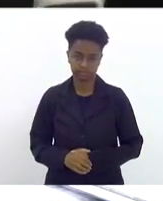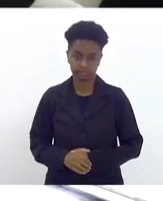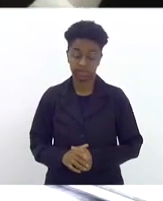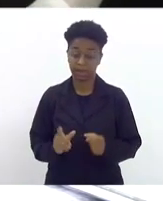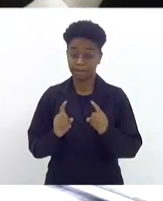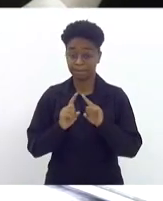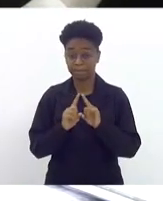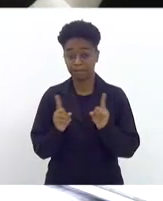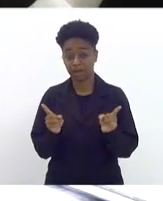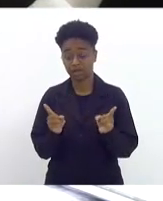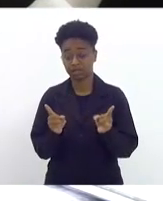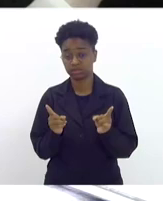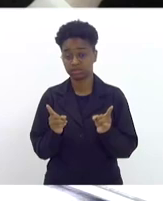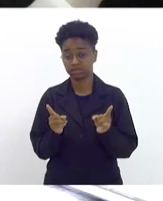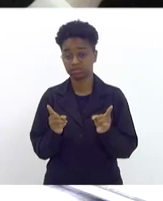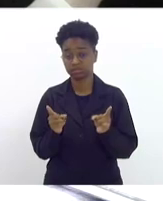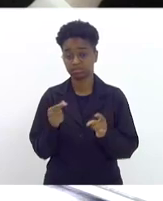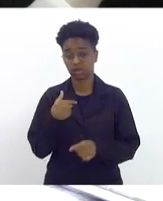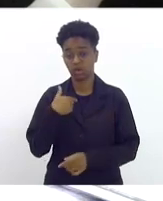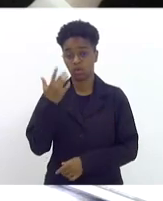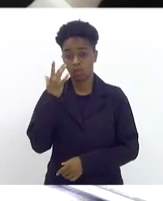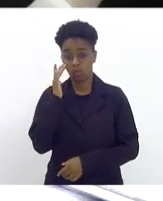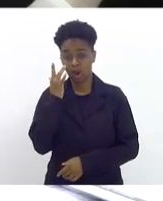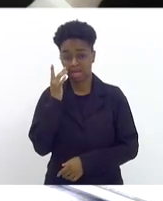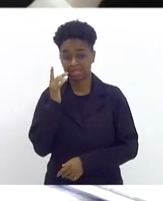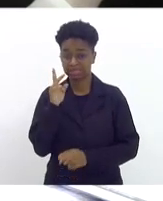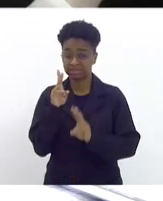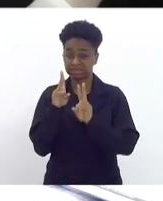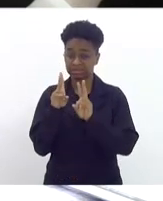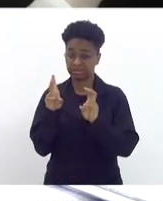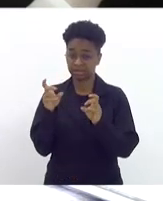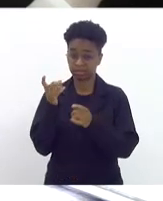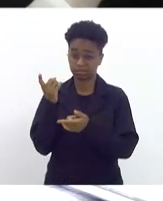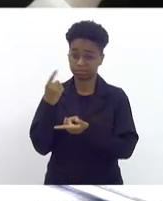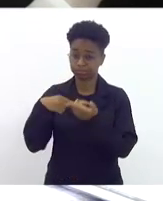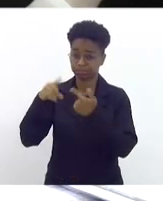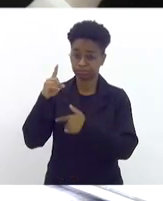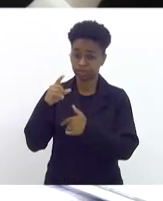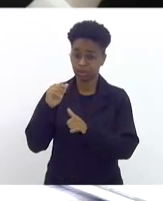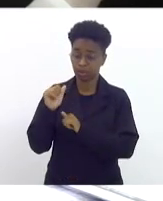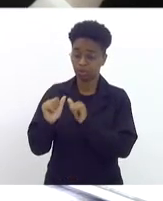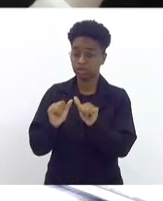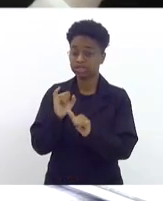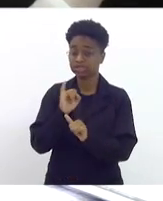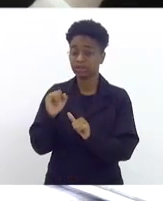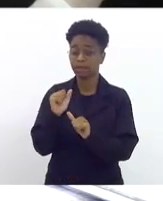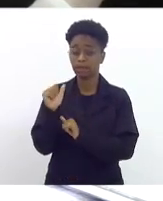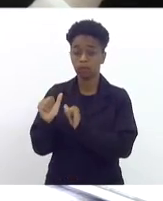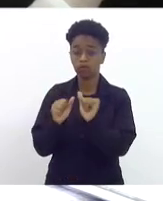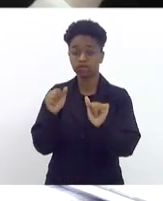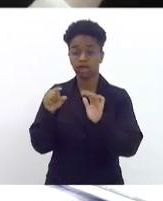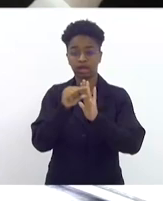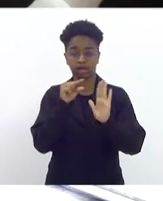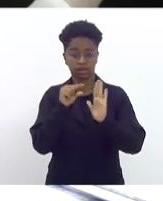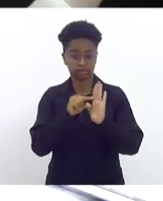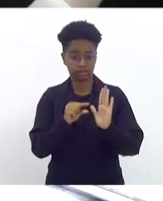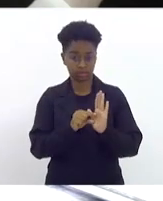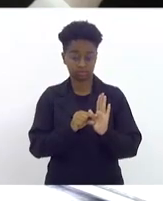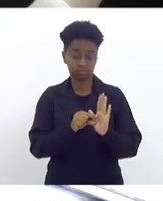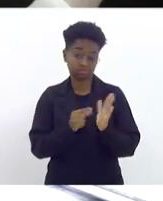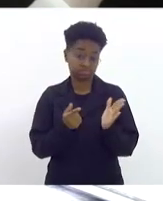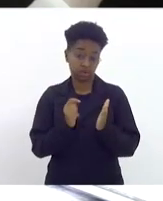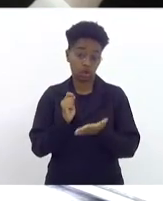mas eu acho que essa questão superaria se mudasse a ementa o